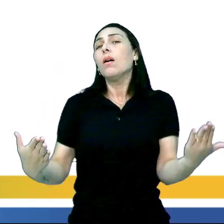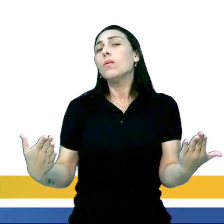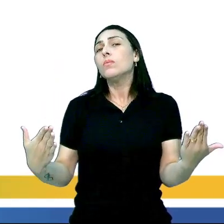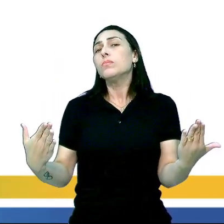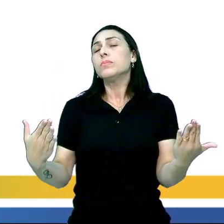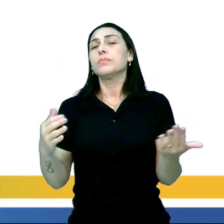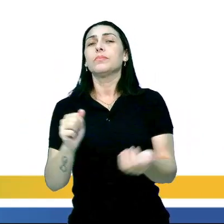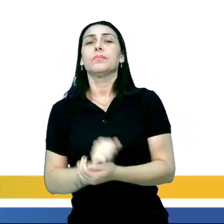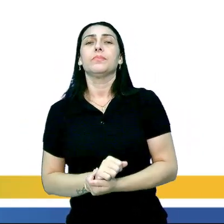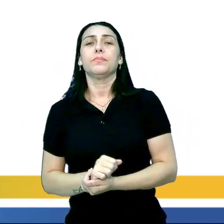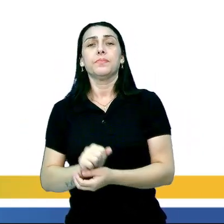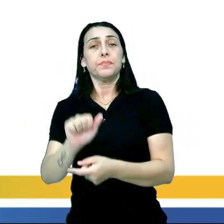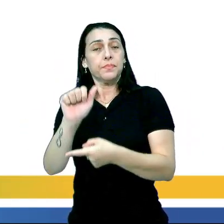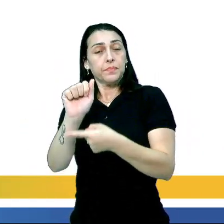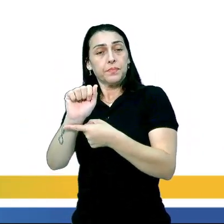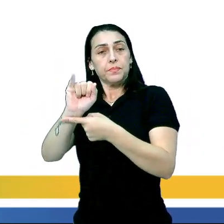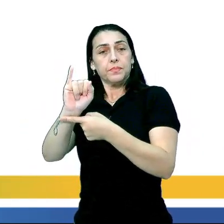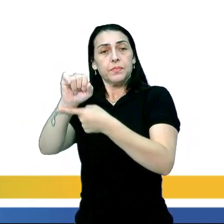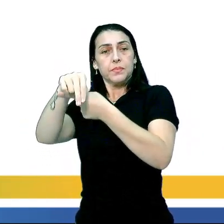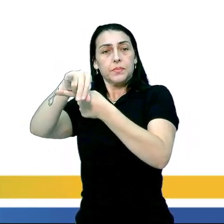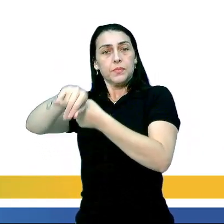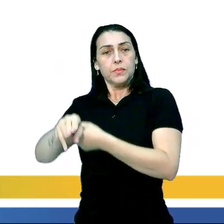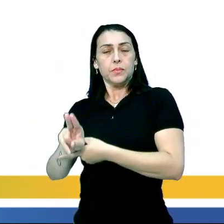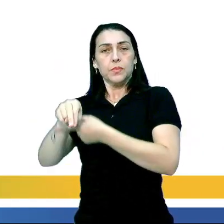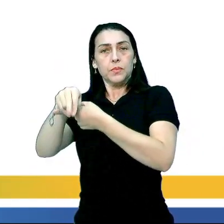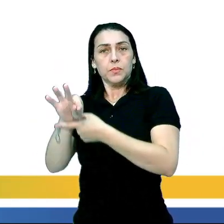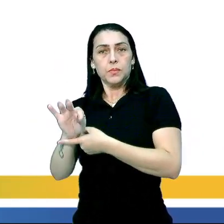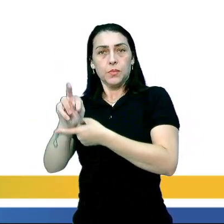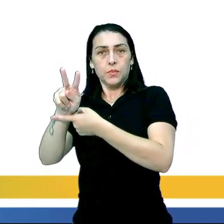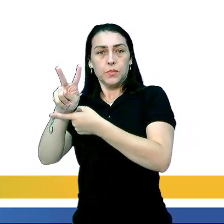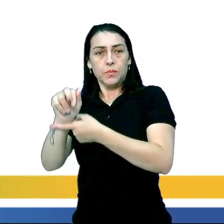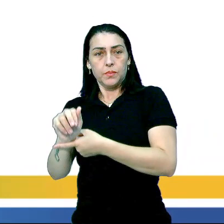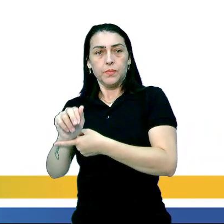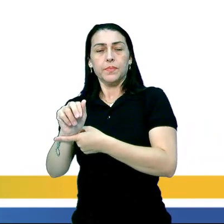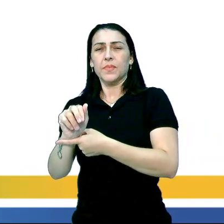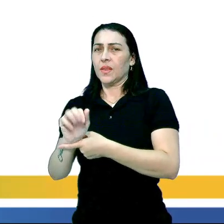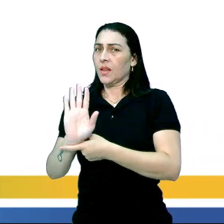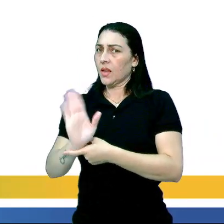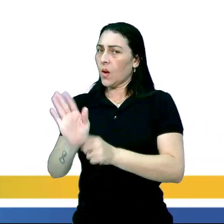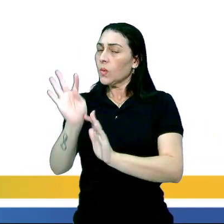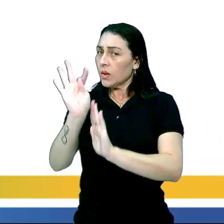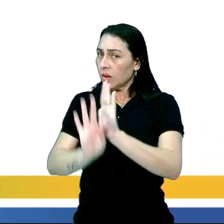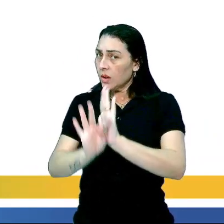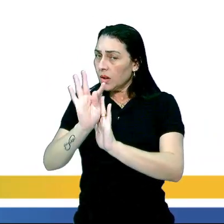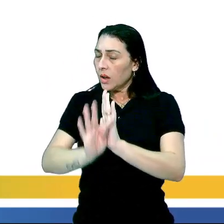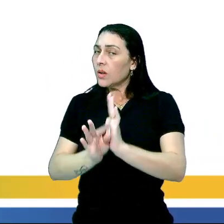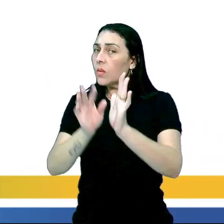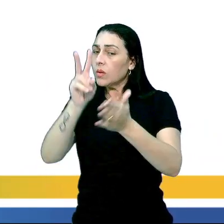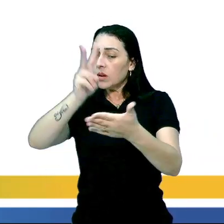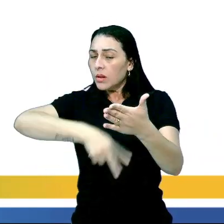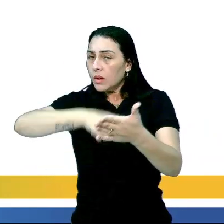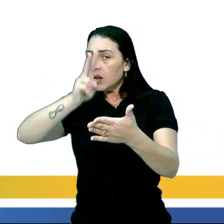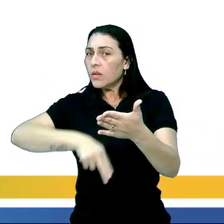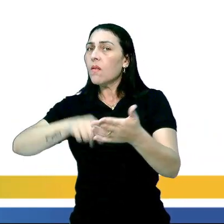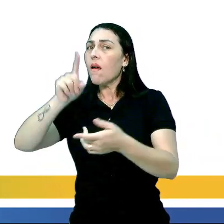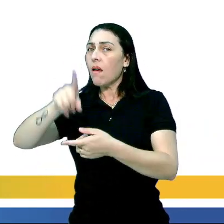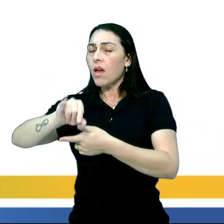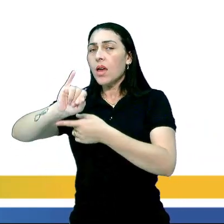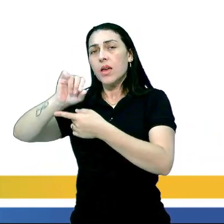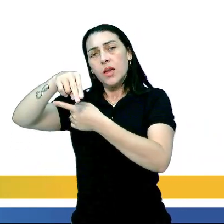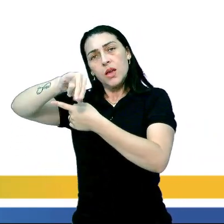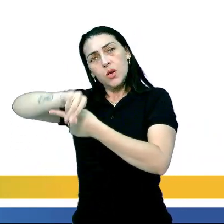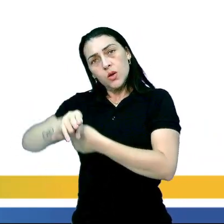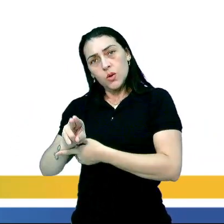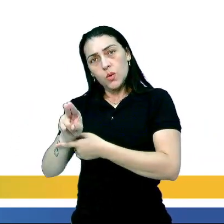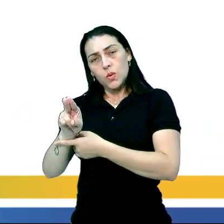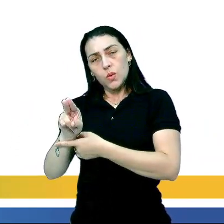aí nós temos aí, na letra A, injuntiva. Será que esse texto que nós acabamos de ler é um texto